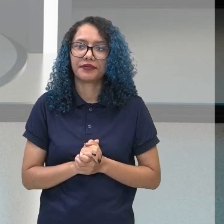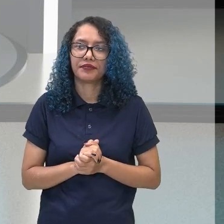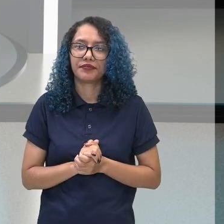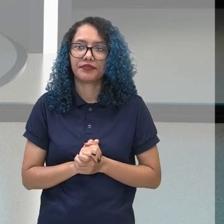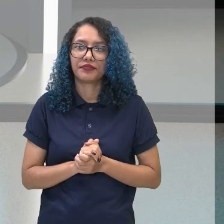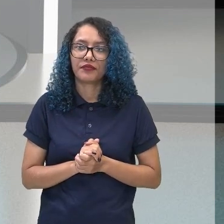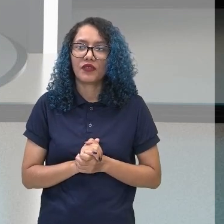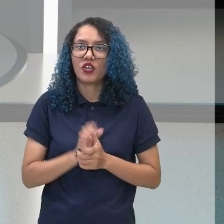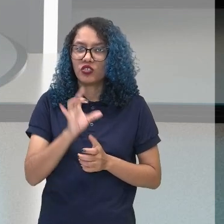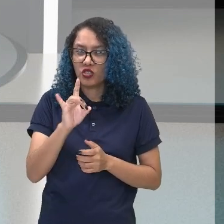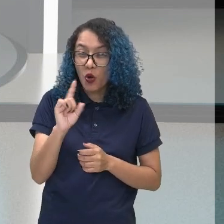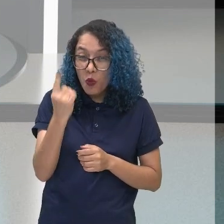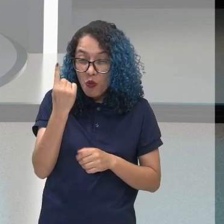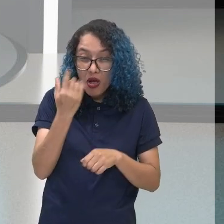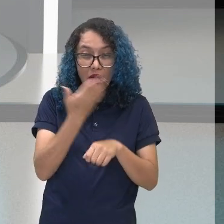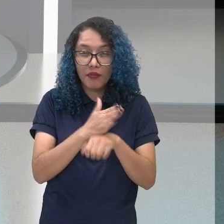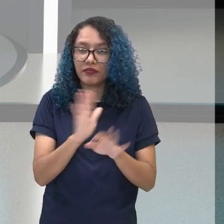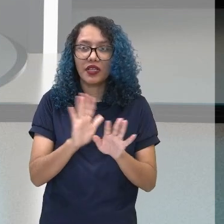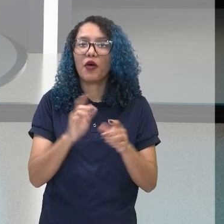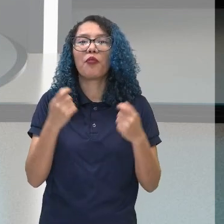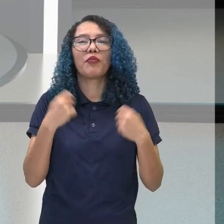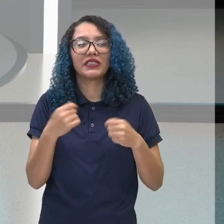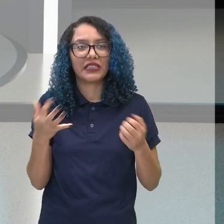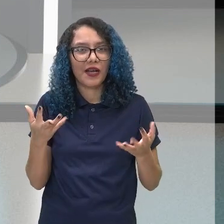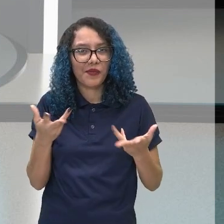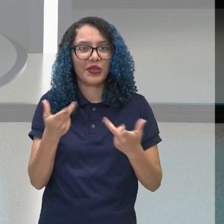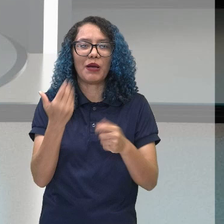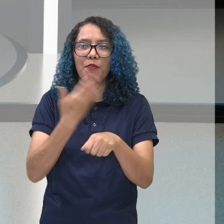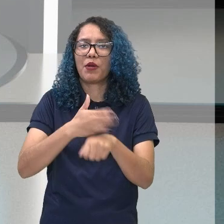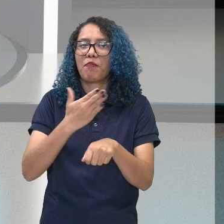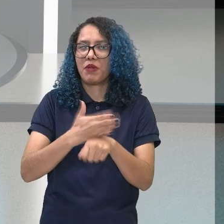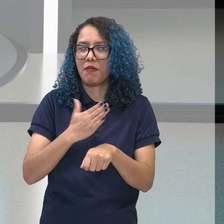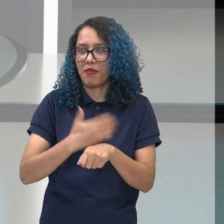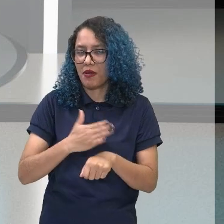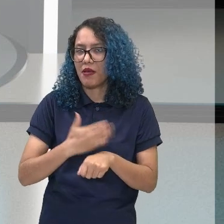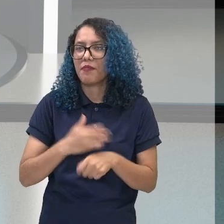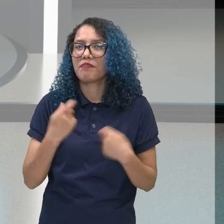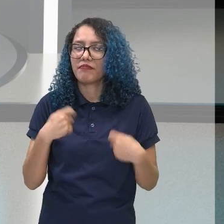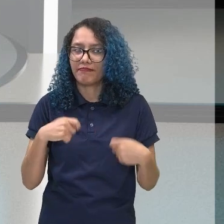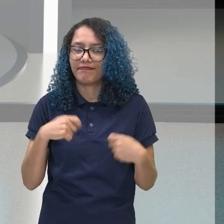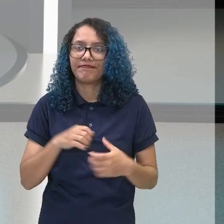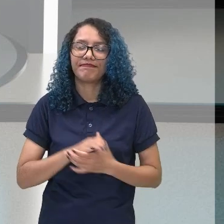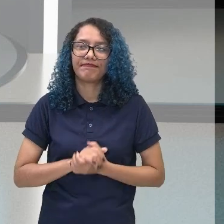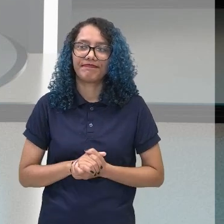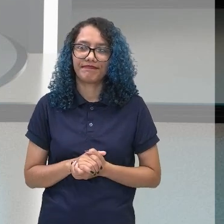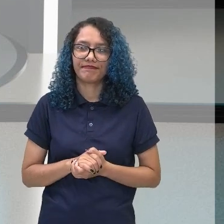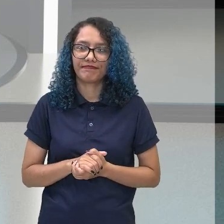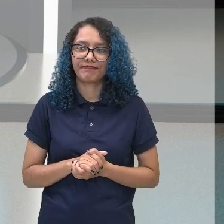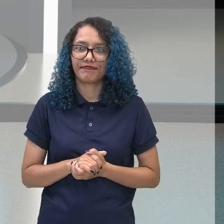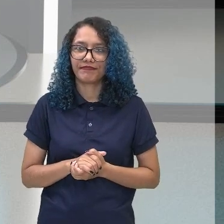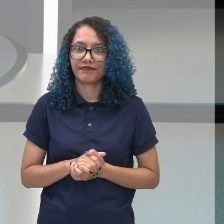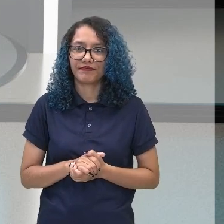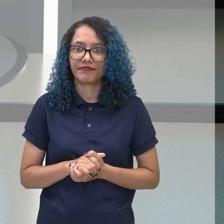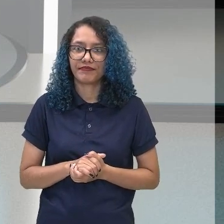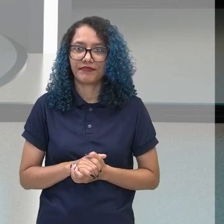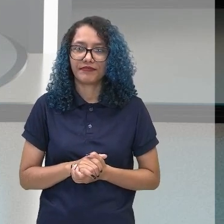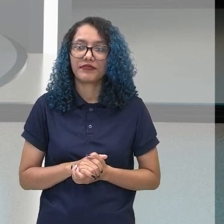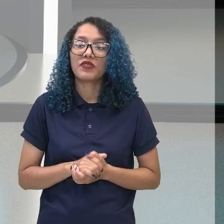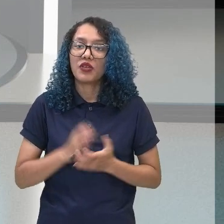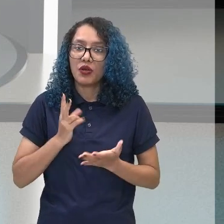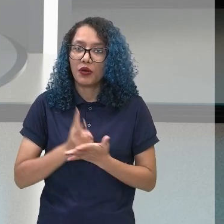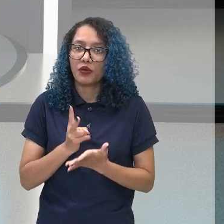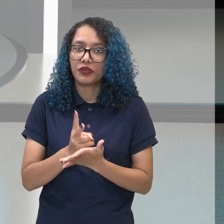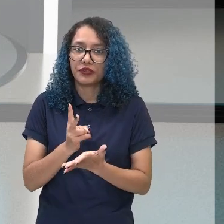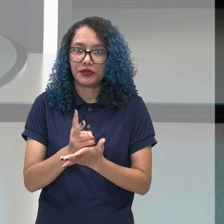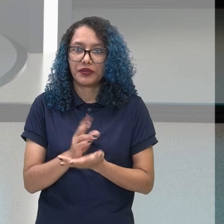requer muita agilidade e muita habilidade ali dos seus praticantes. A gente vai conhecer um pouco mais dessas